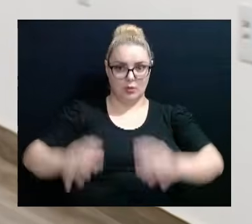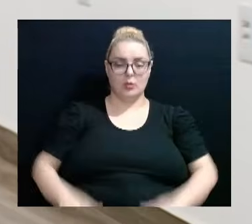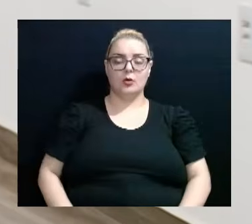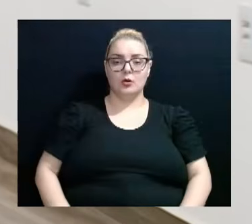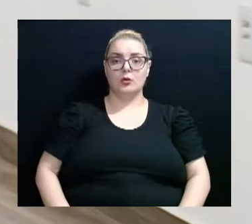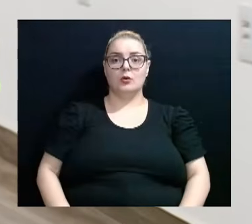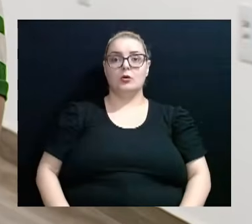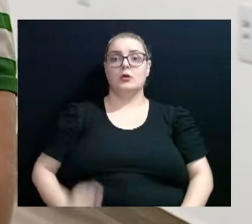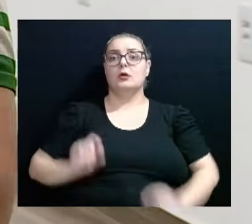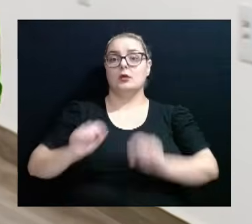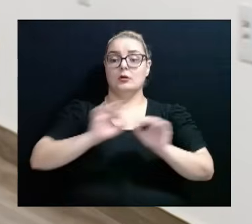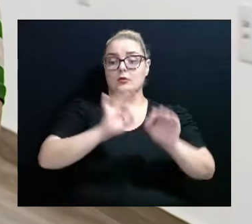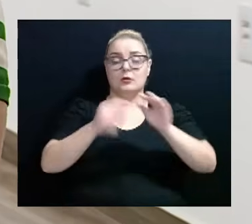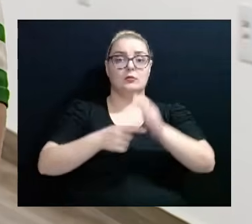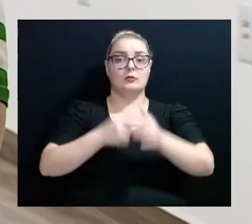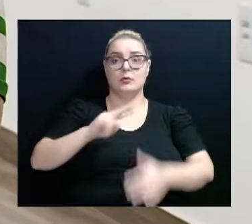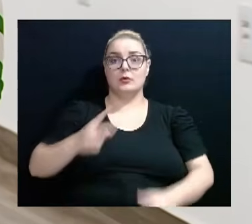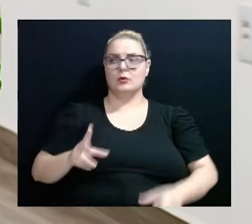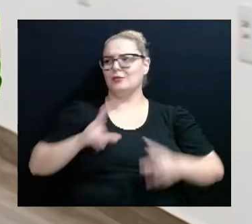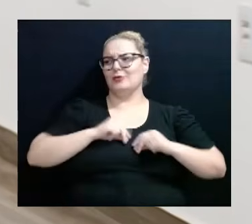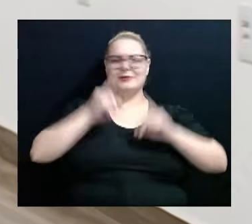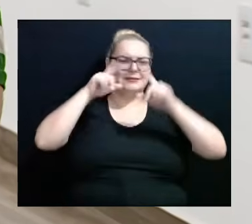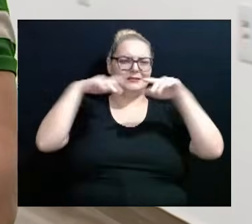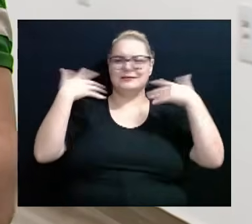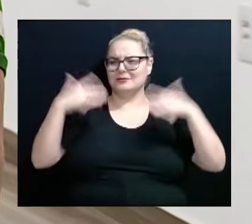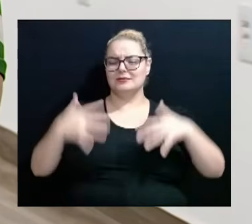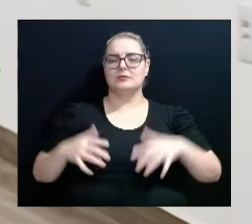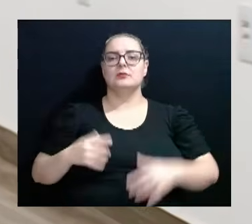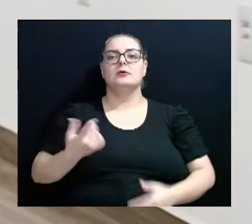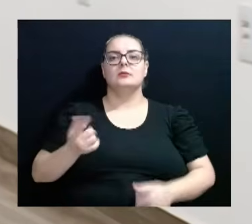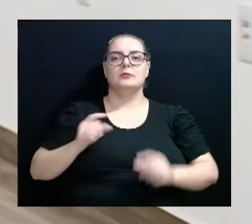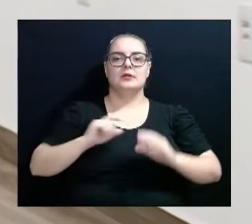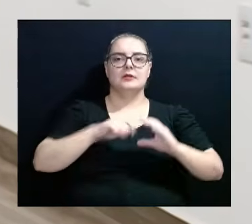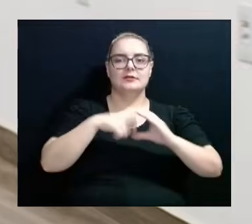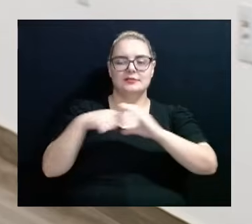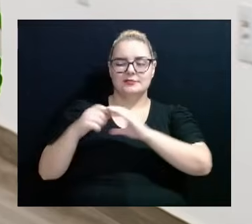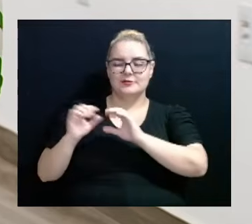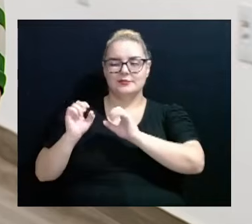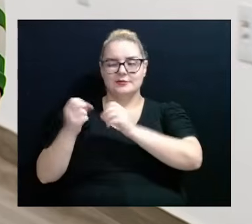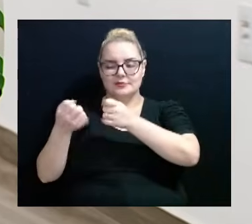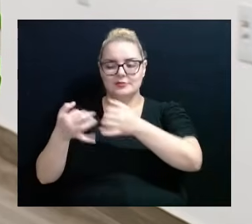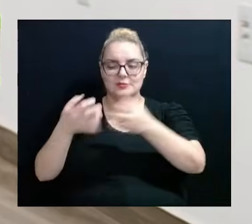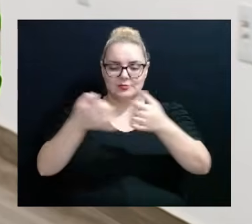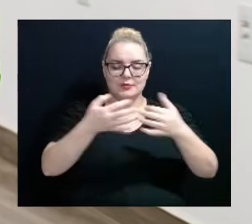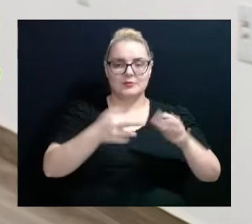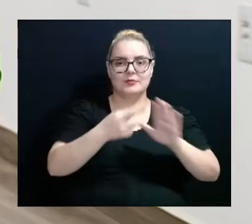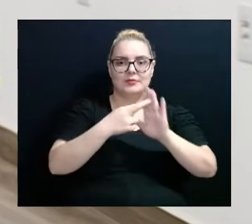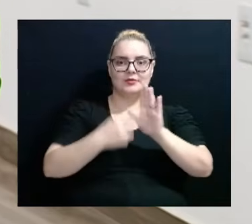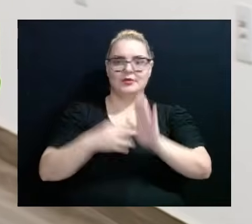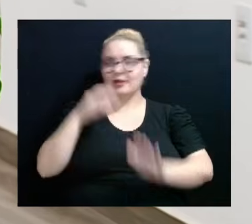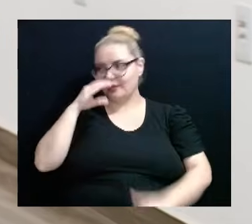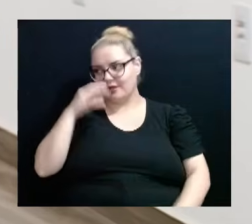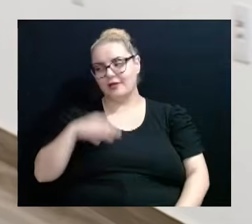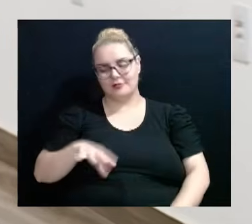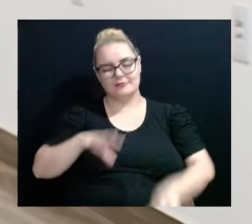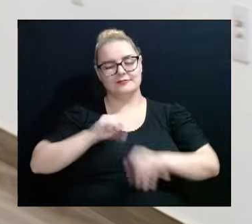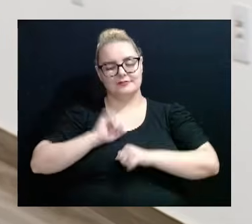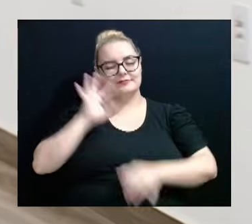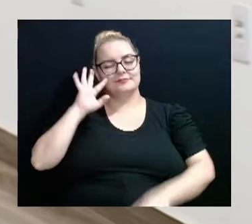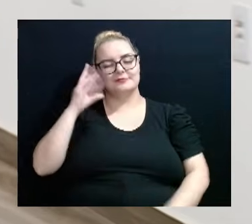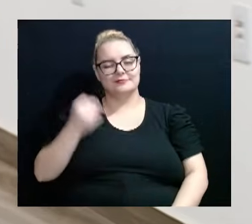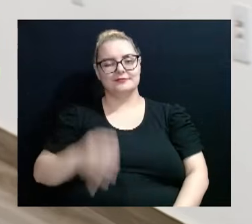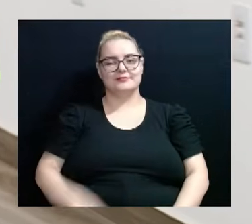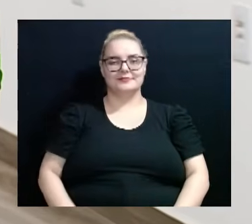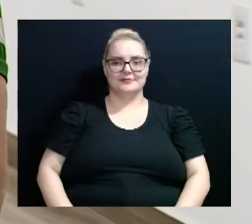estádio, né, acompanhando, torcendo, vibrando. Quem estava presente, aí, quem assistir e lembrar e esteve presente